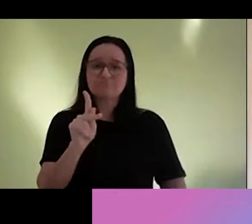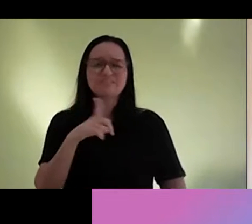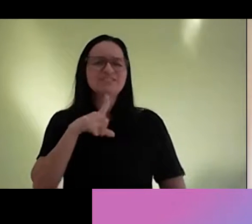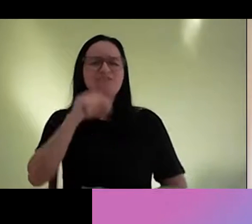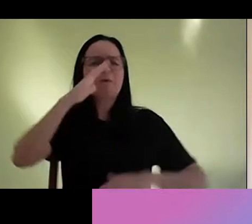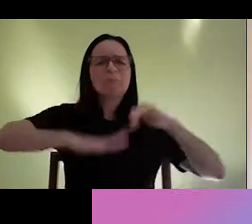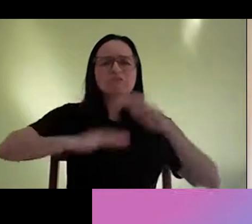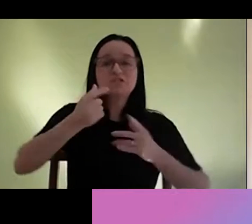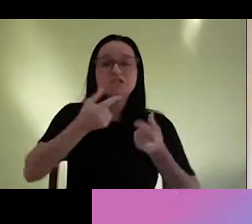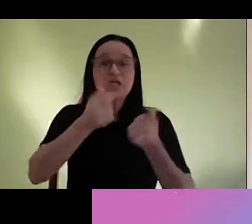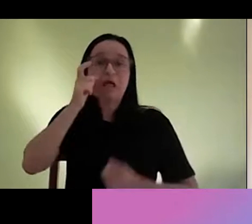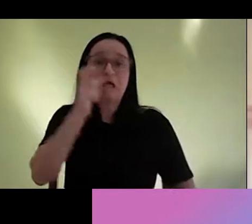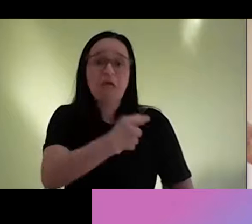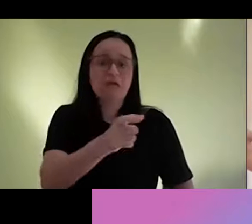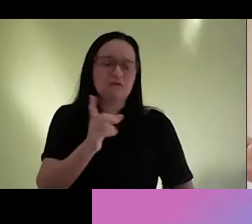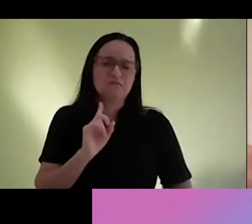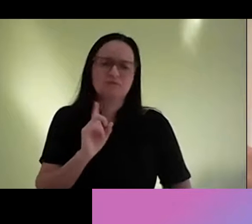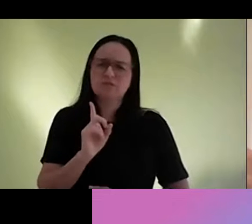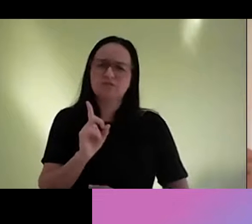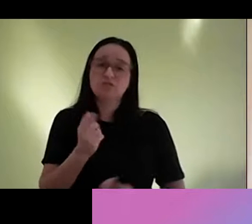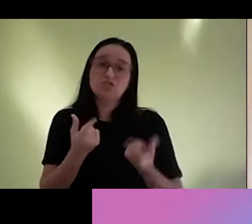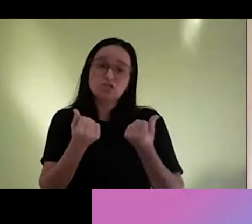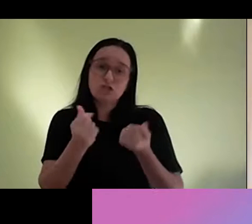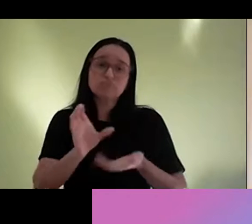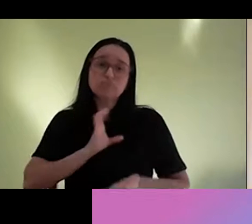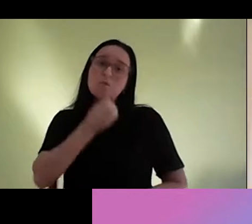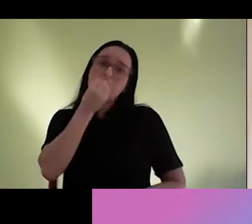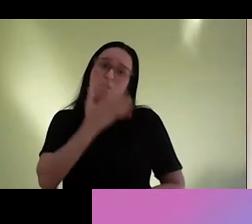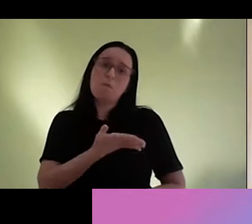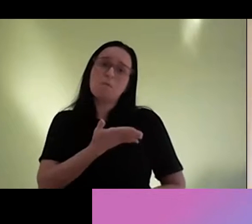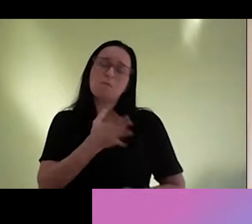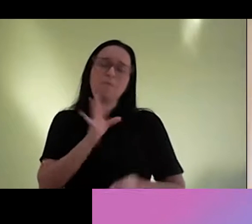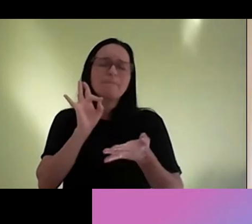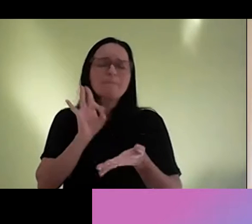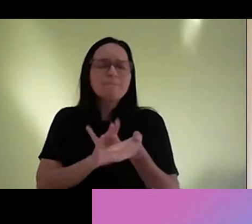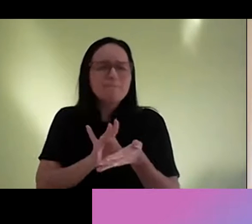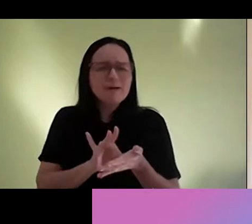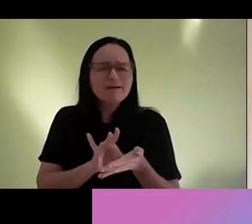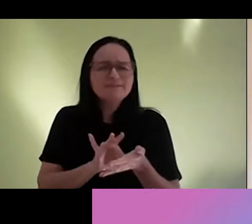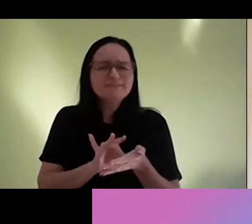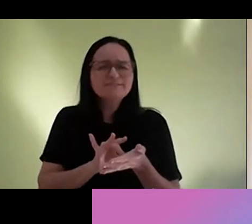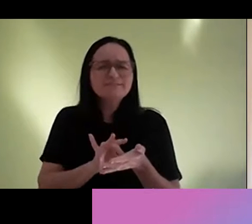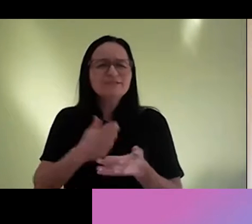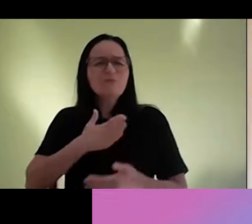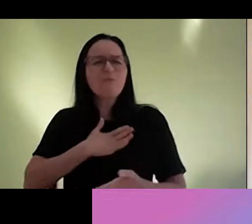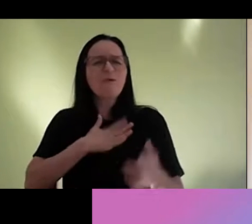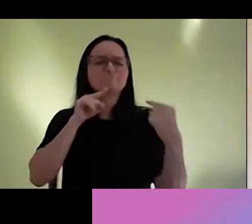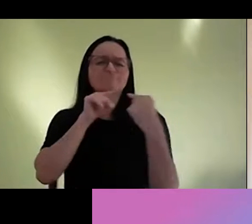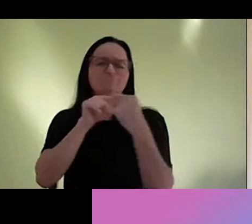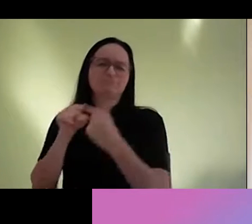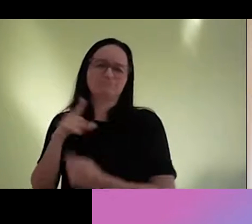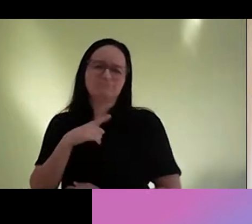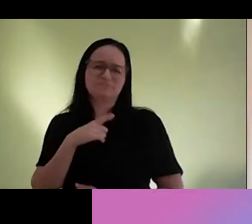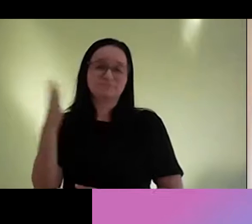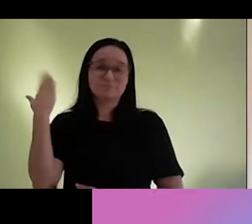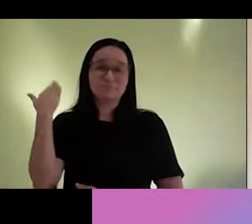só pelo dinheiro ganhar dinheiro é ótimo gente é maravilhoso mas do eu lembro que quando eu fiz eu saí da empresa anterior